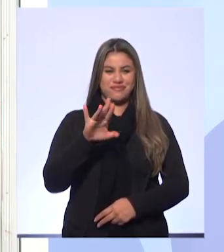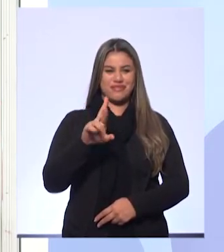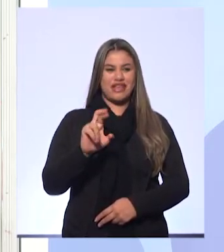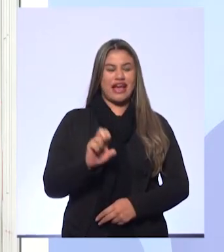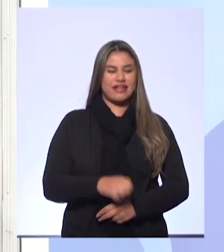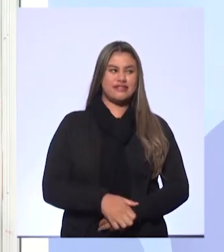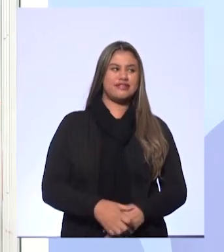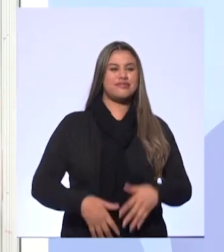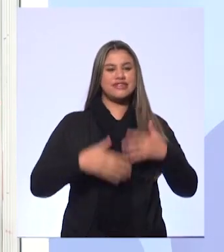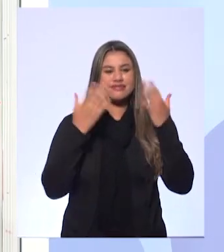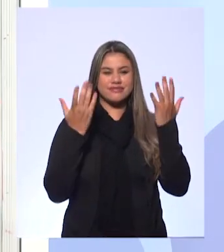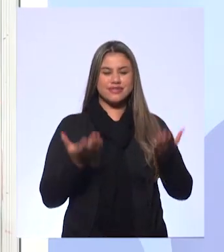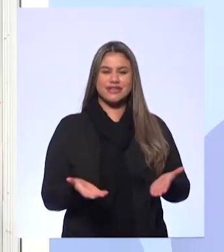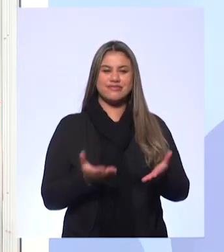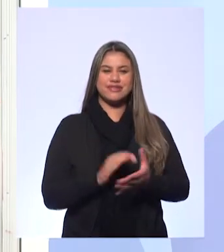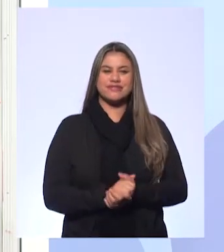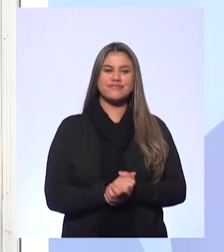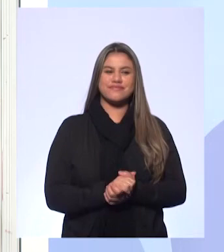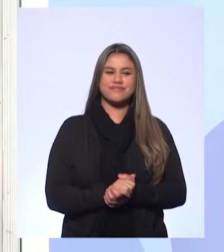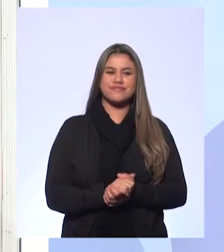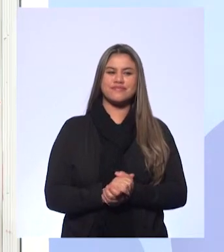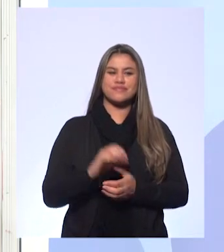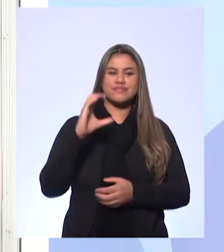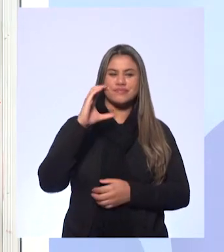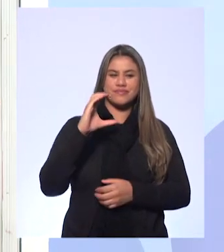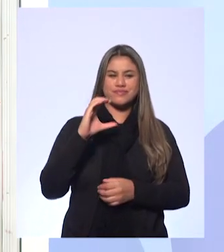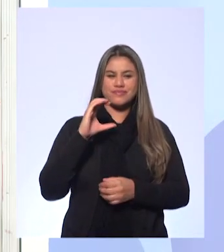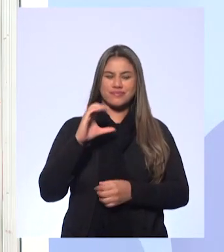É 63,5.